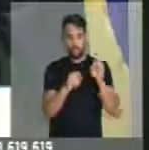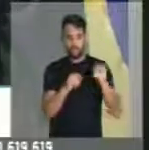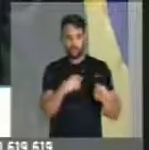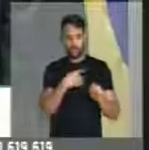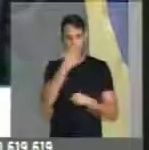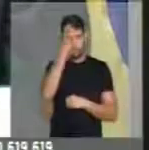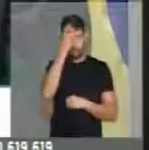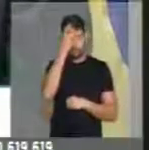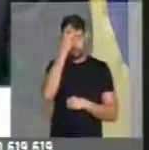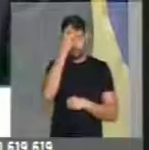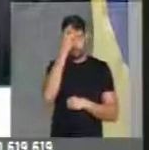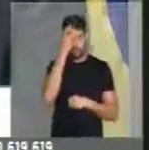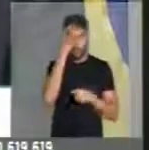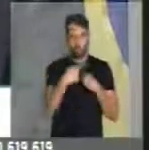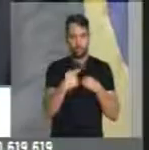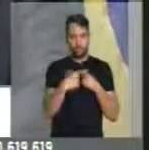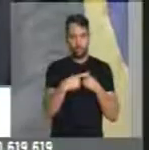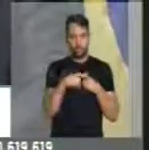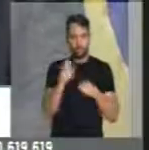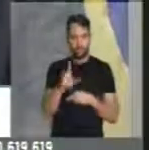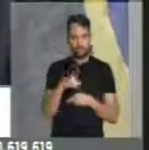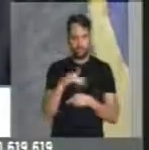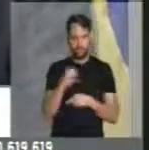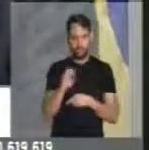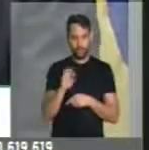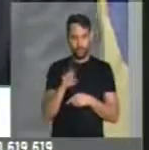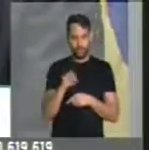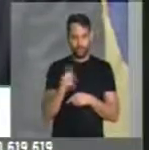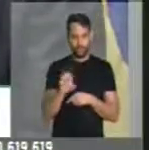consciente, não da esquerda do olerite,